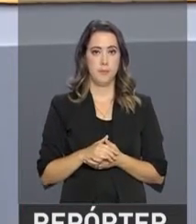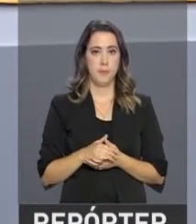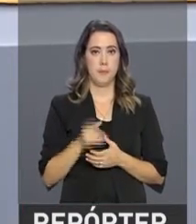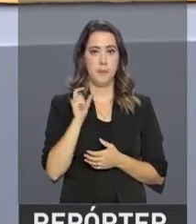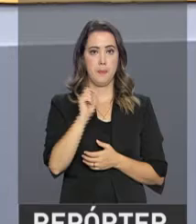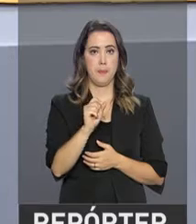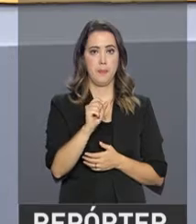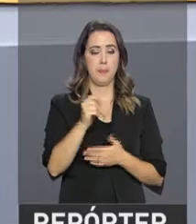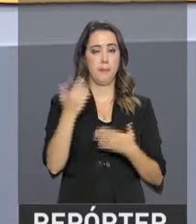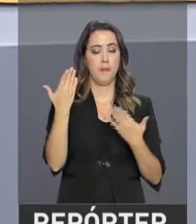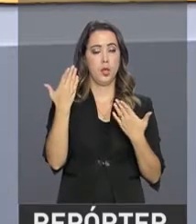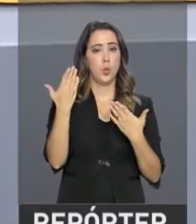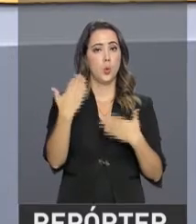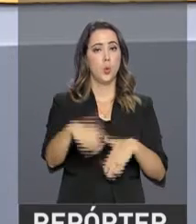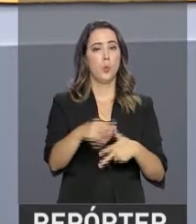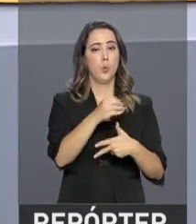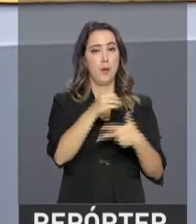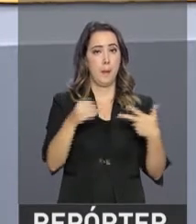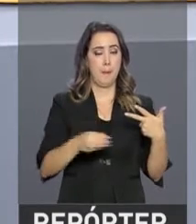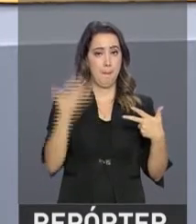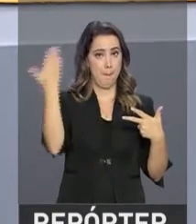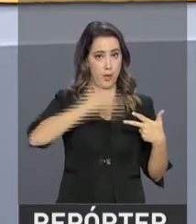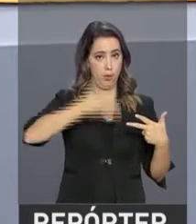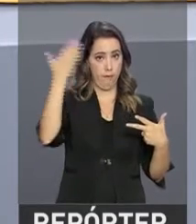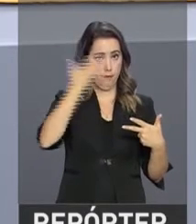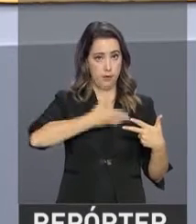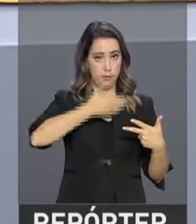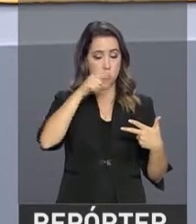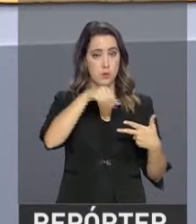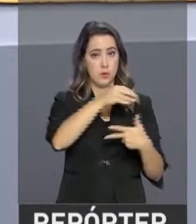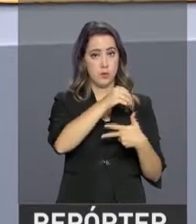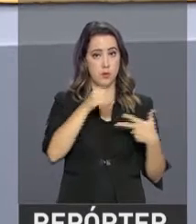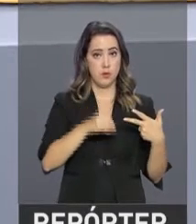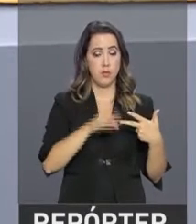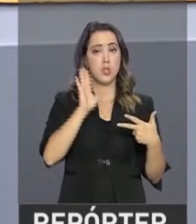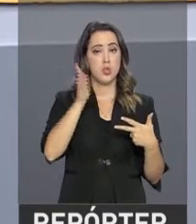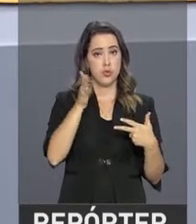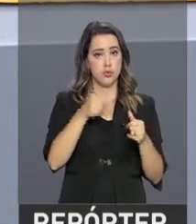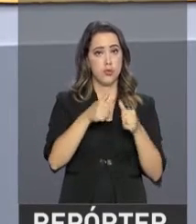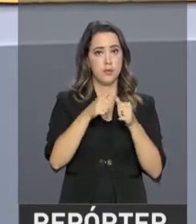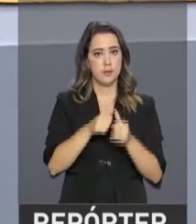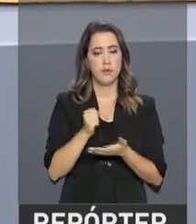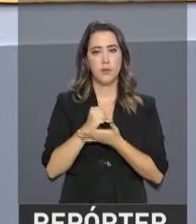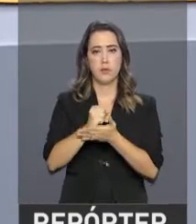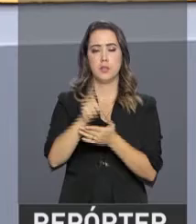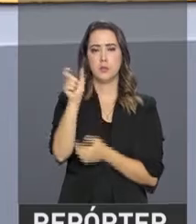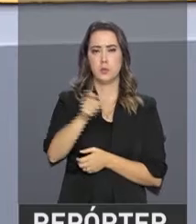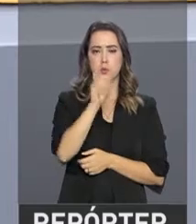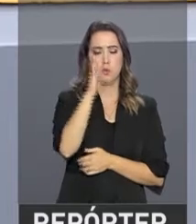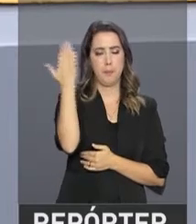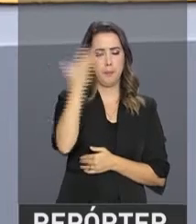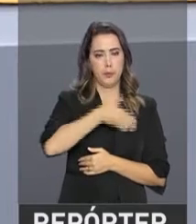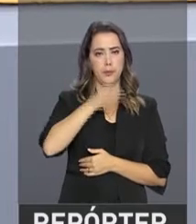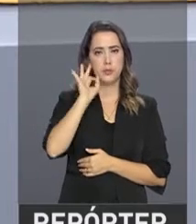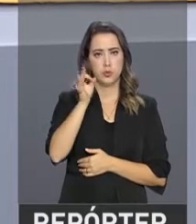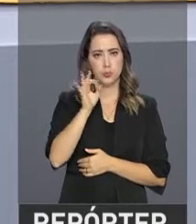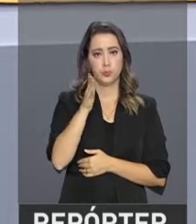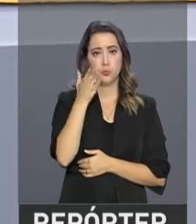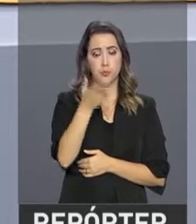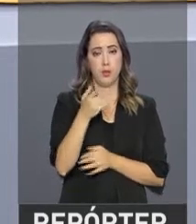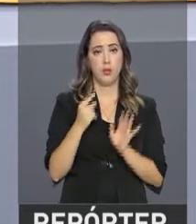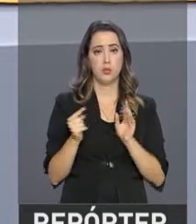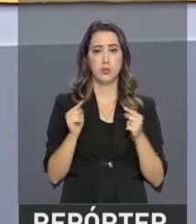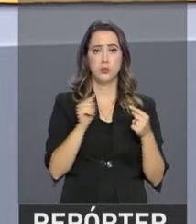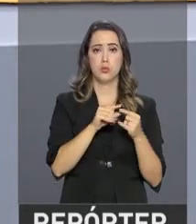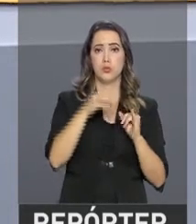redações do exame nacional do ensino médio enem em 2017 já estão disponíveis para quem fez as provas de acordo com o instituto